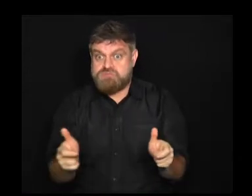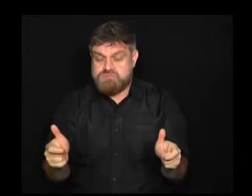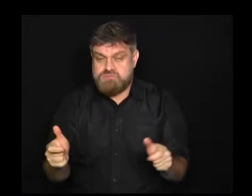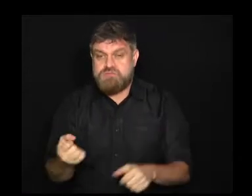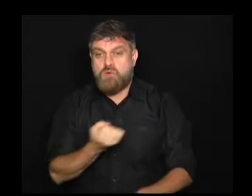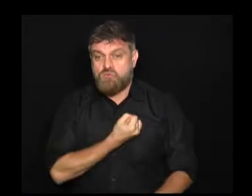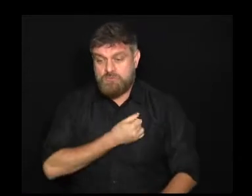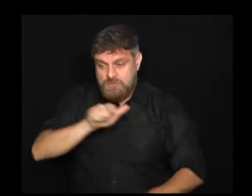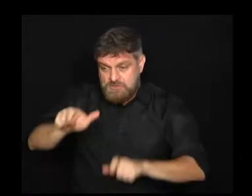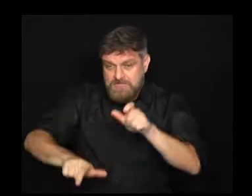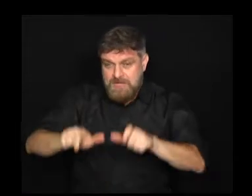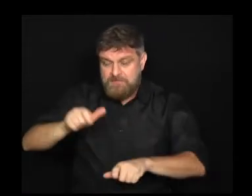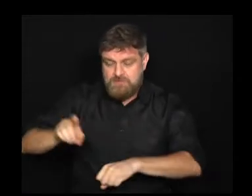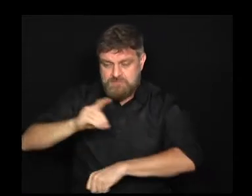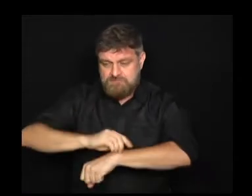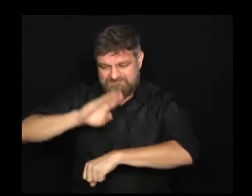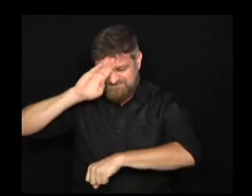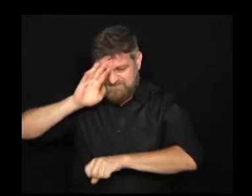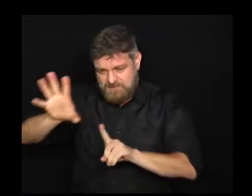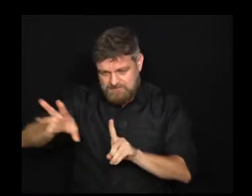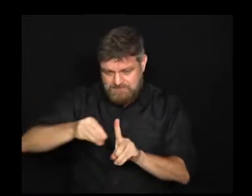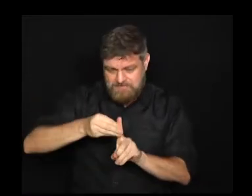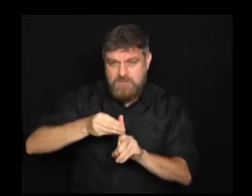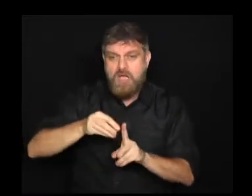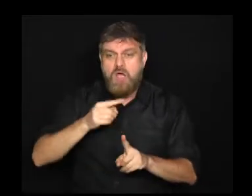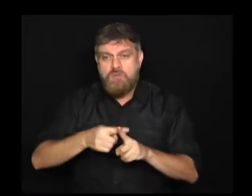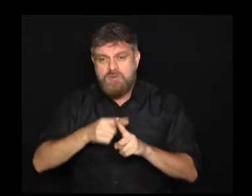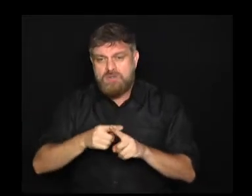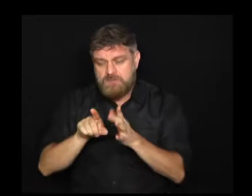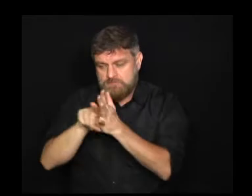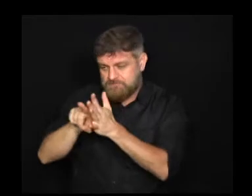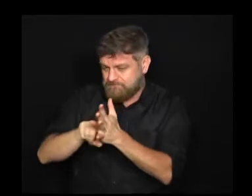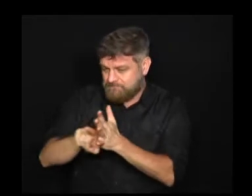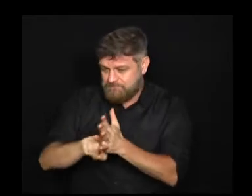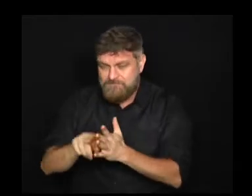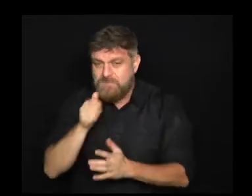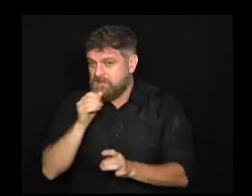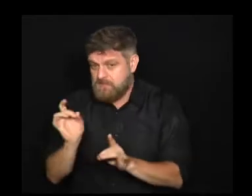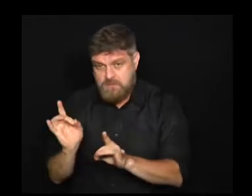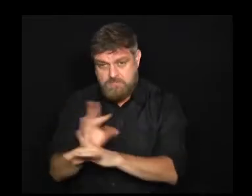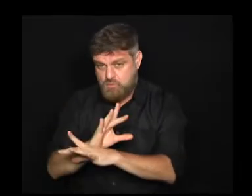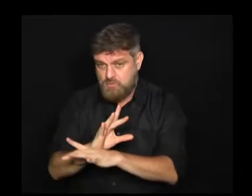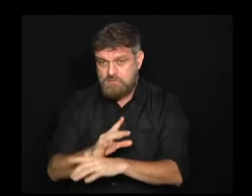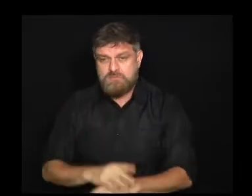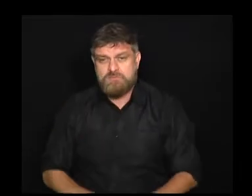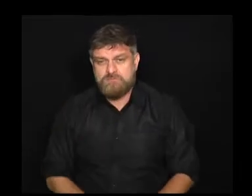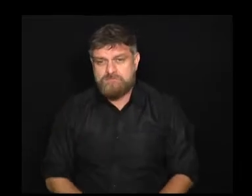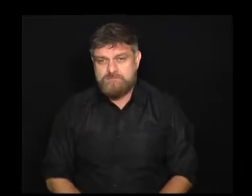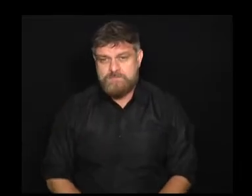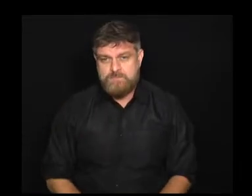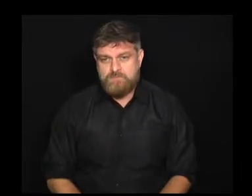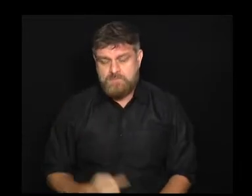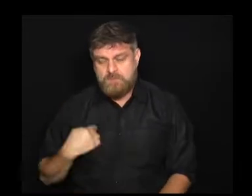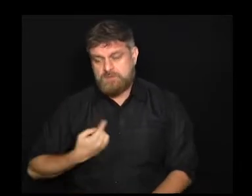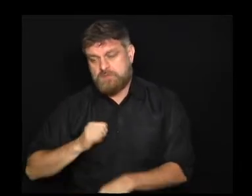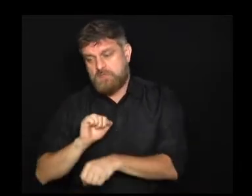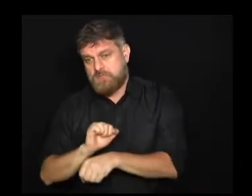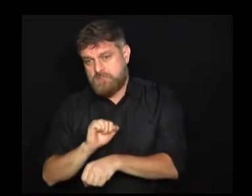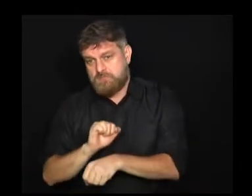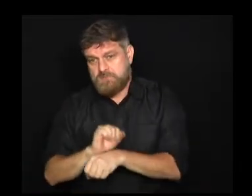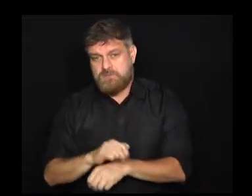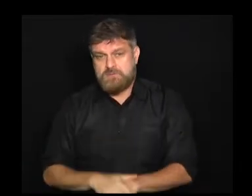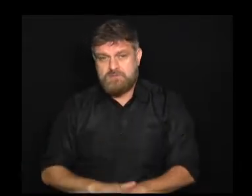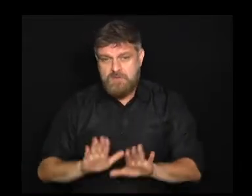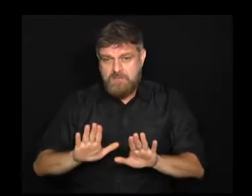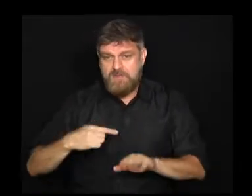inclusive, porque uma grande parte dos exames ainda não estão prontos, a gente está aguardando encerramento, mas